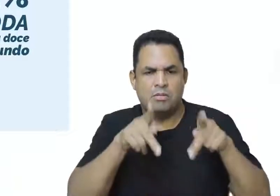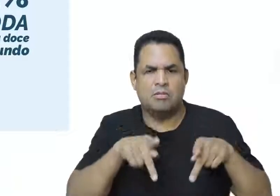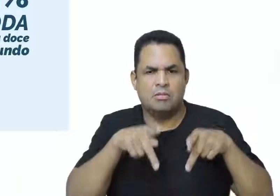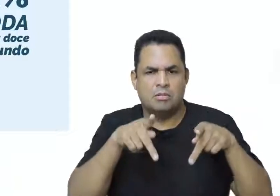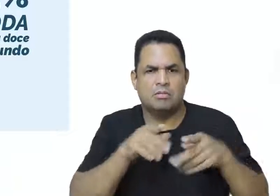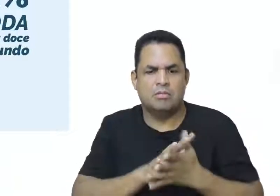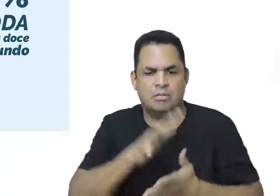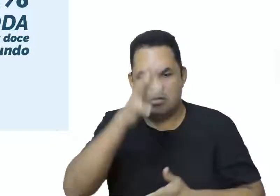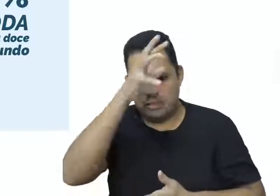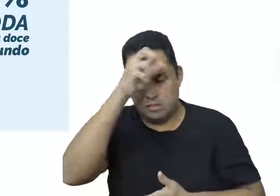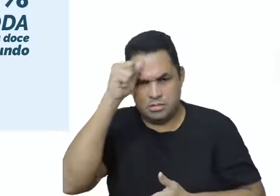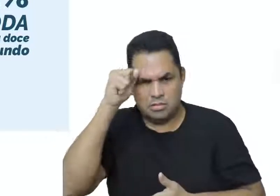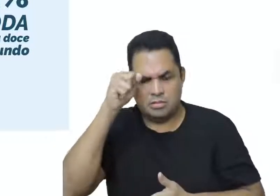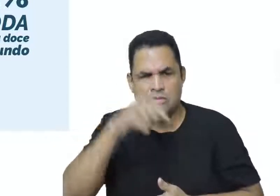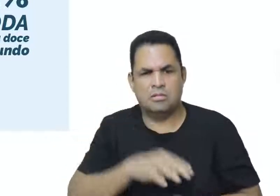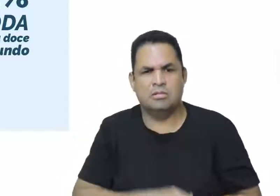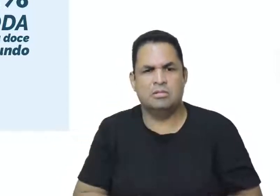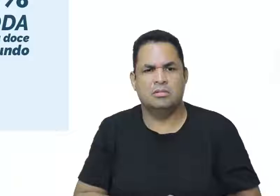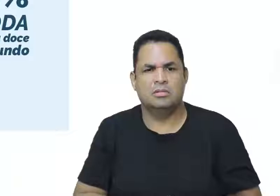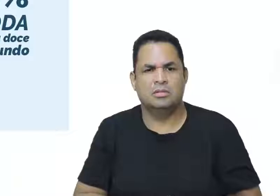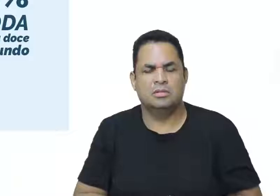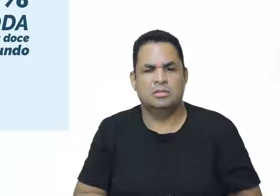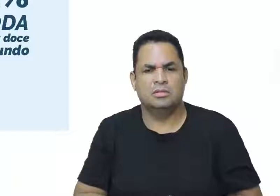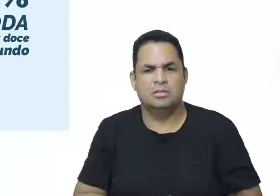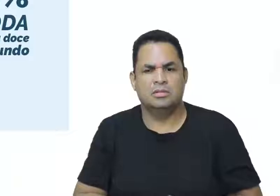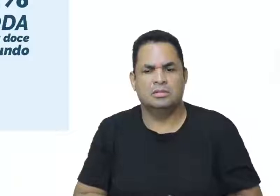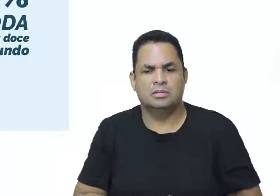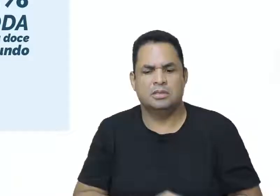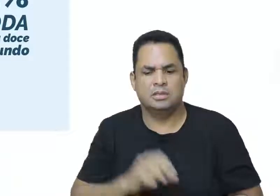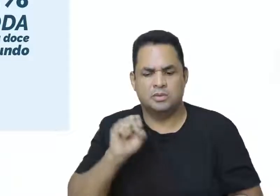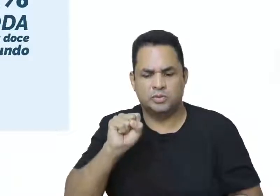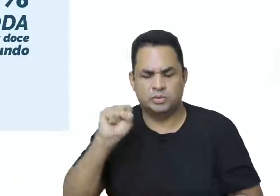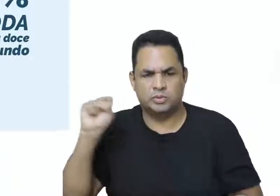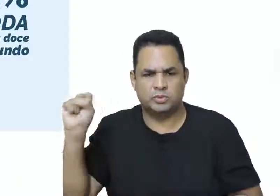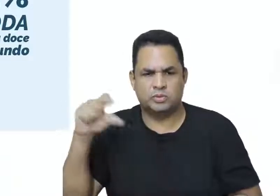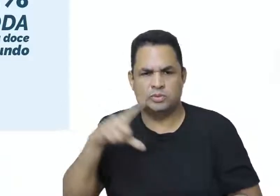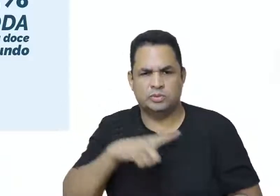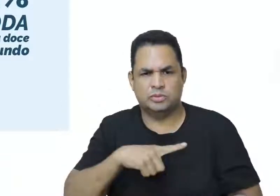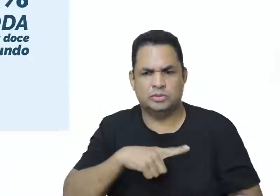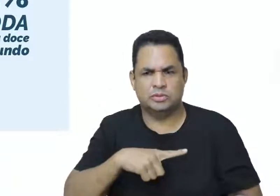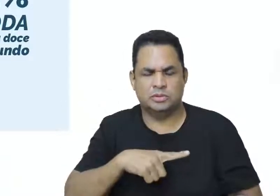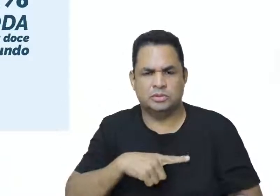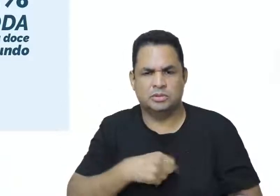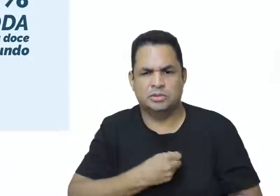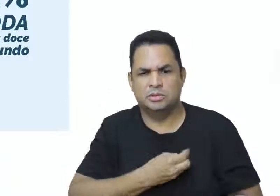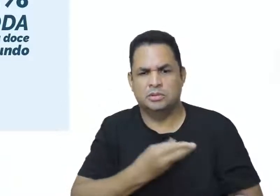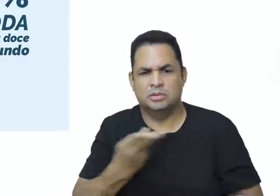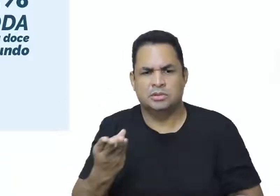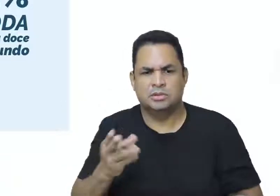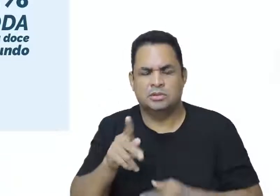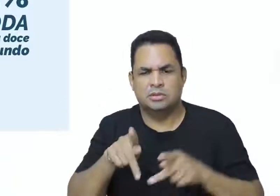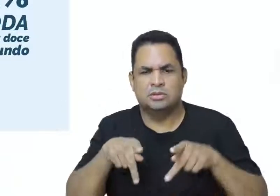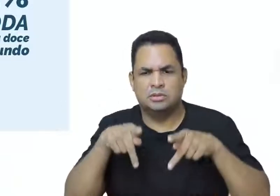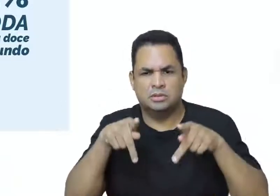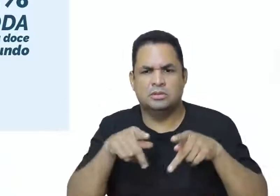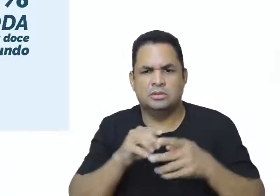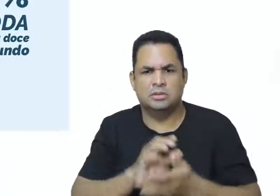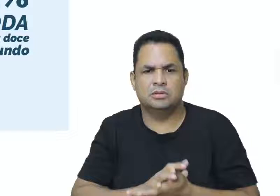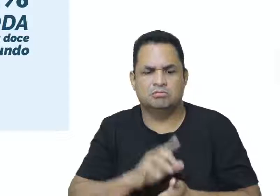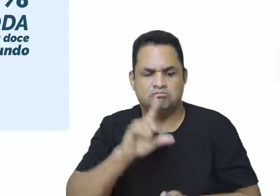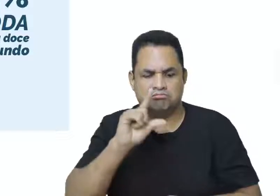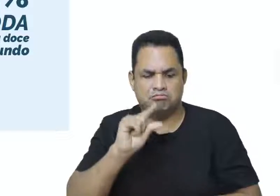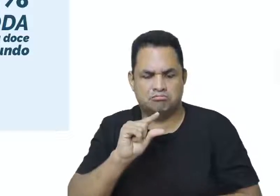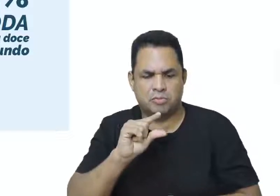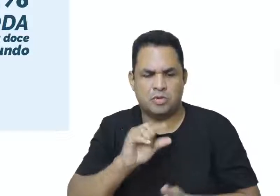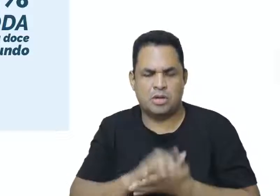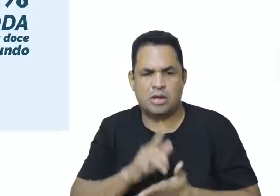é na Amazônia. Já na região sudeste, nós temos a maior concentração da população e uma menor quantidade